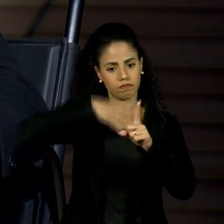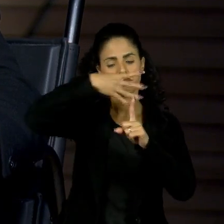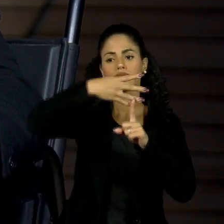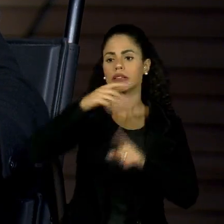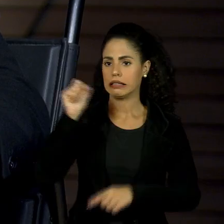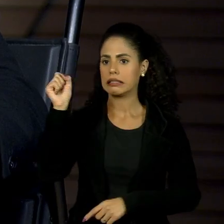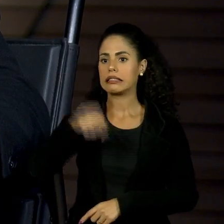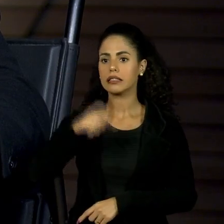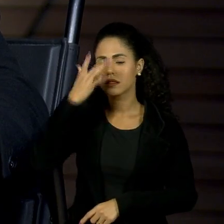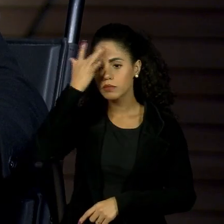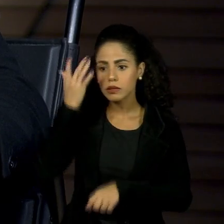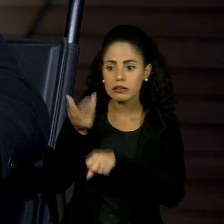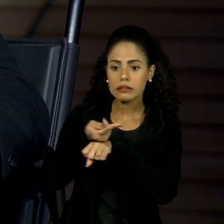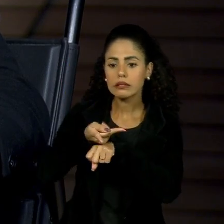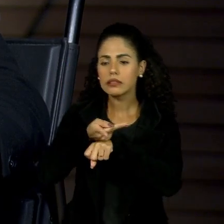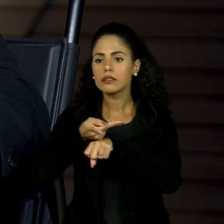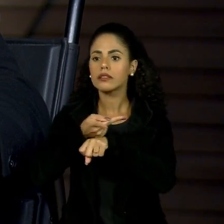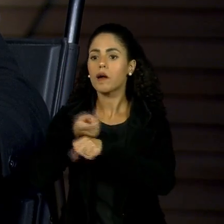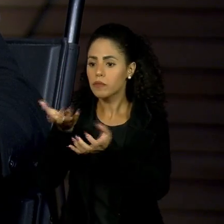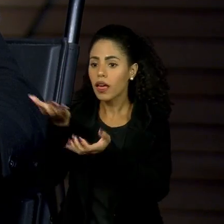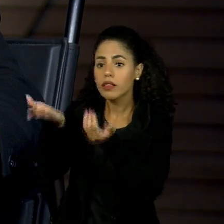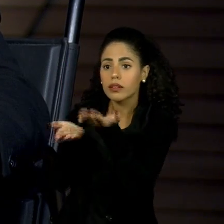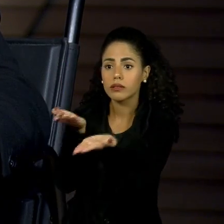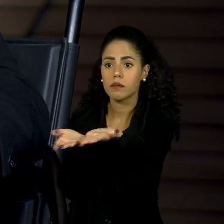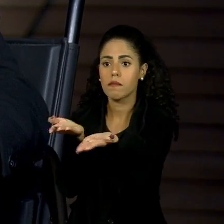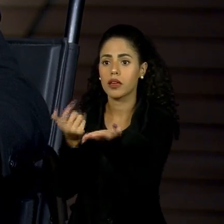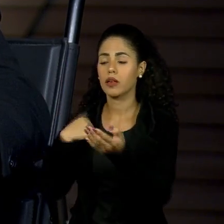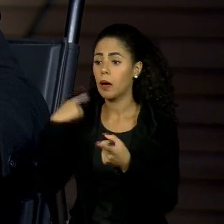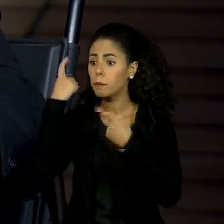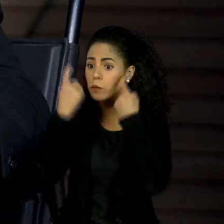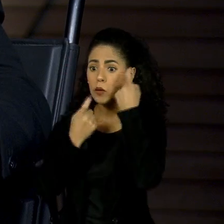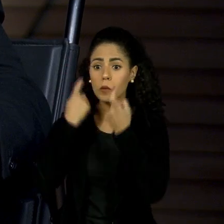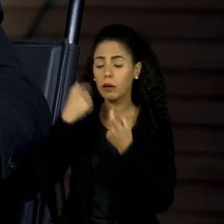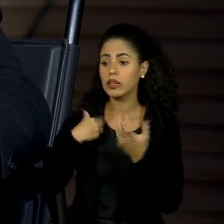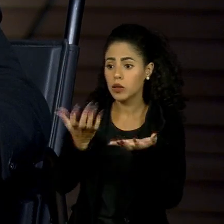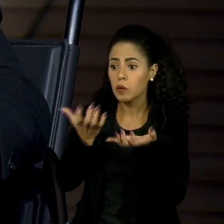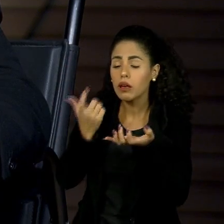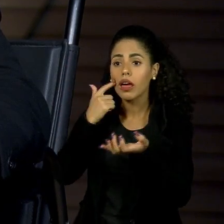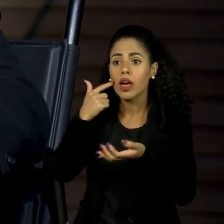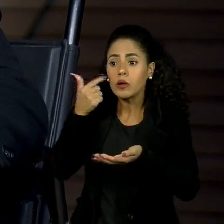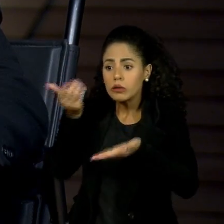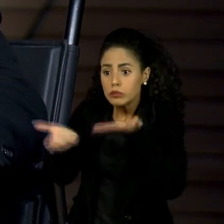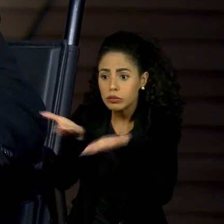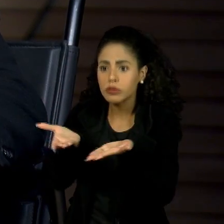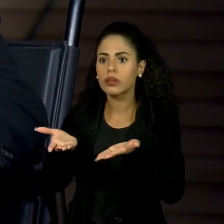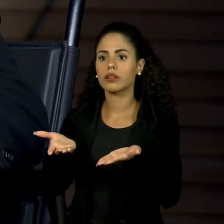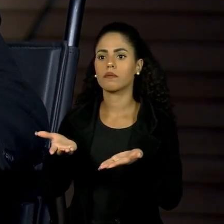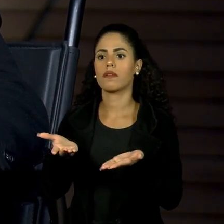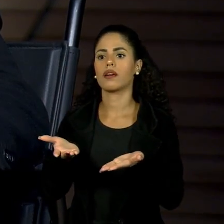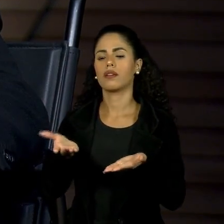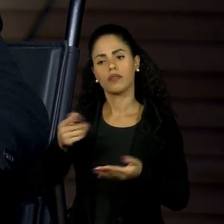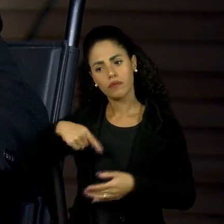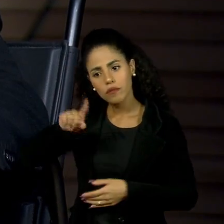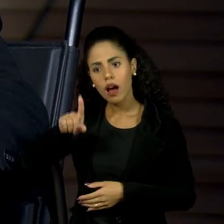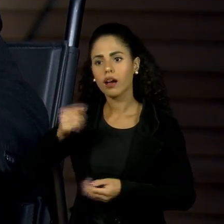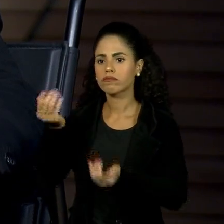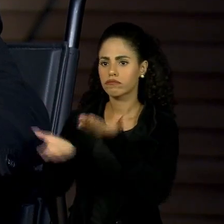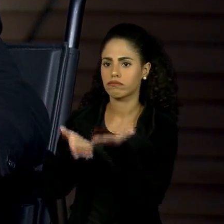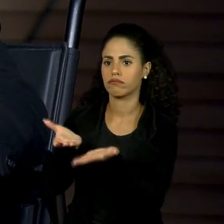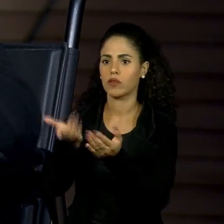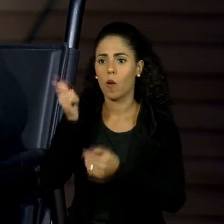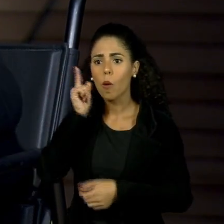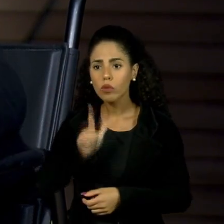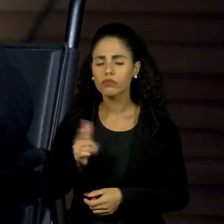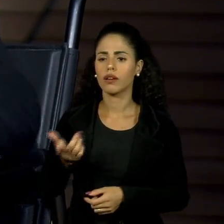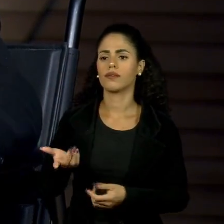a procura, a demanda de tratamento. As pessoas ficam preocupadas se vai criar um jogador compulsivo. O jogador compulsivo, ele existe. Ele